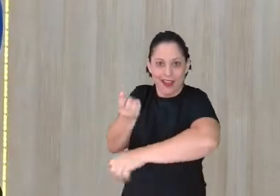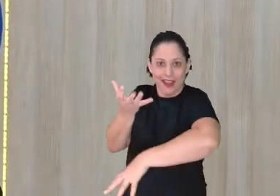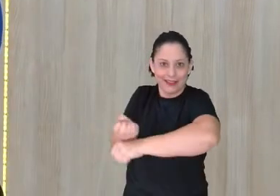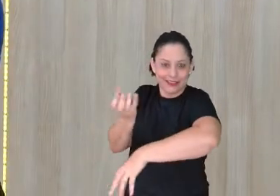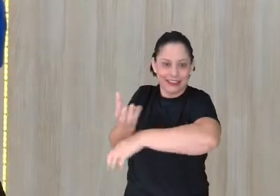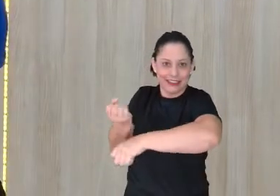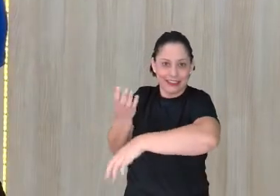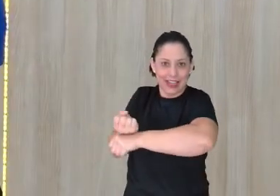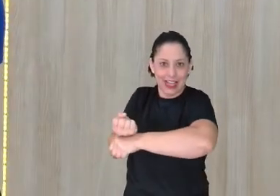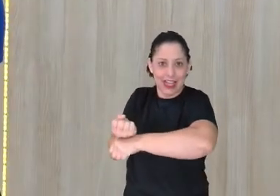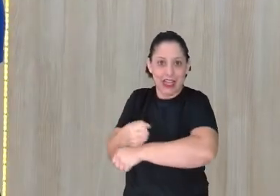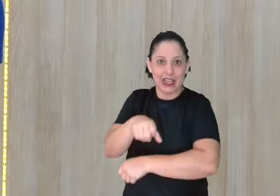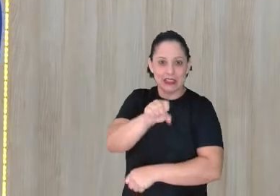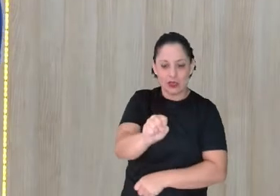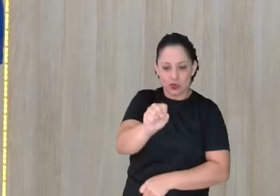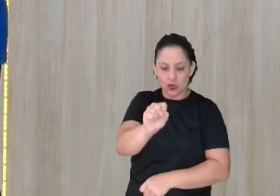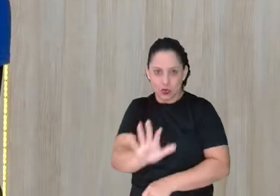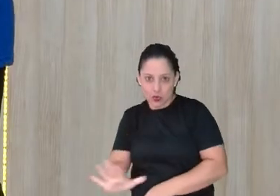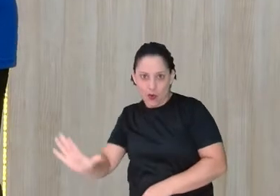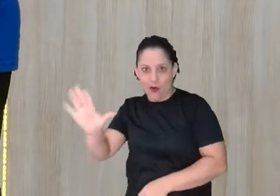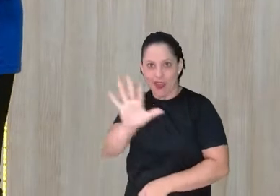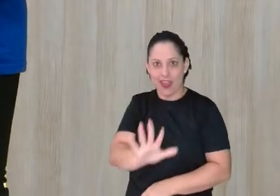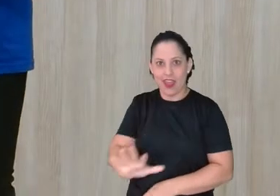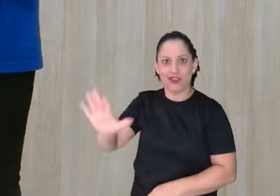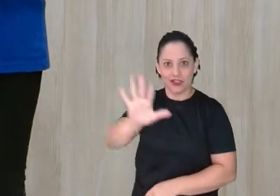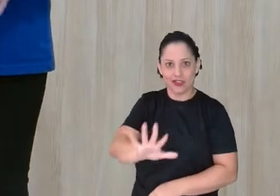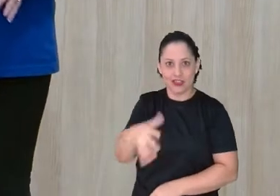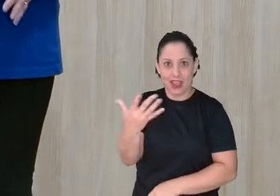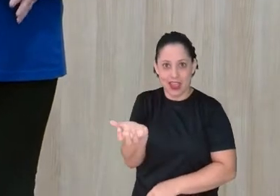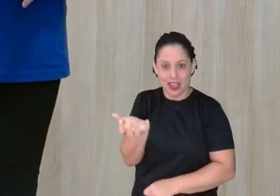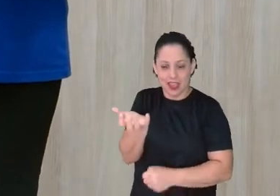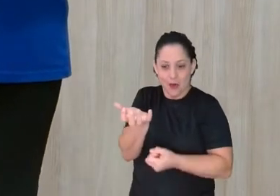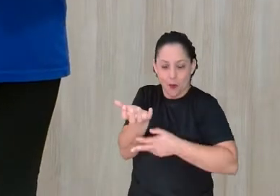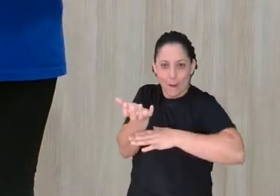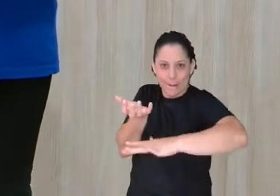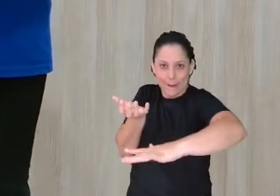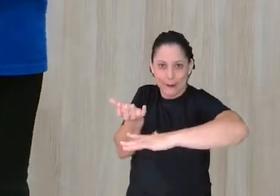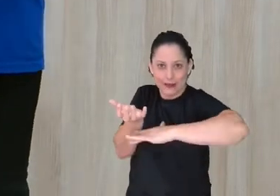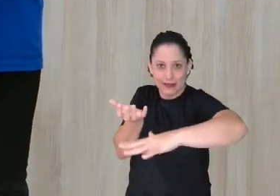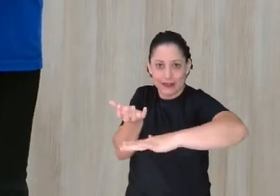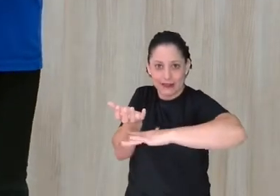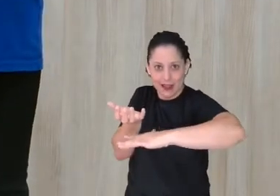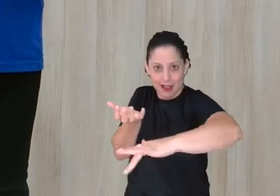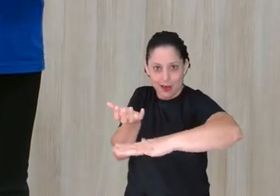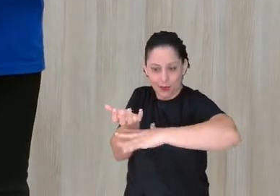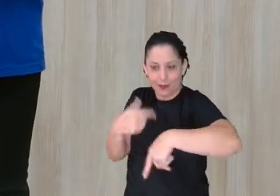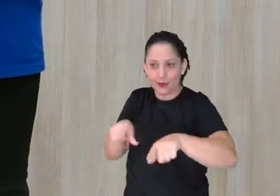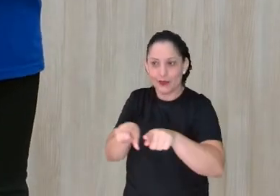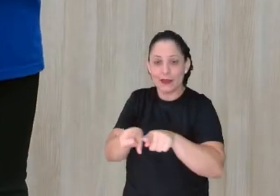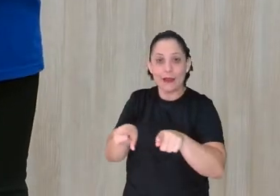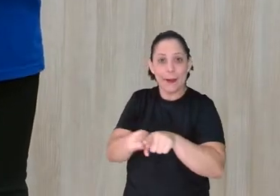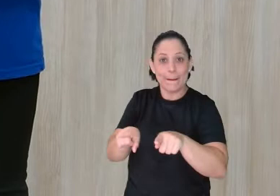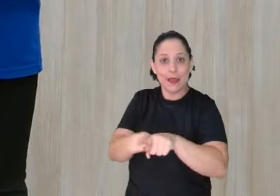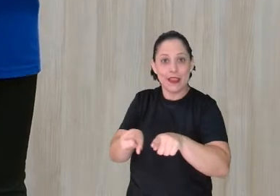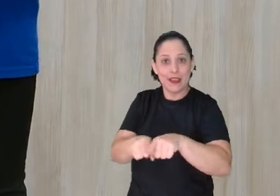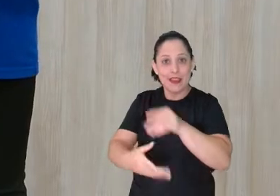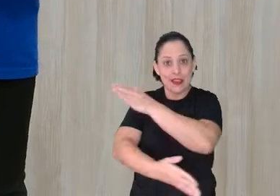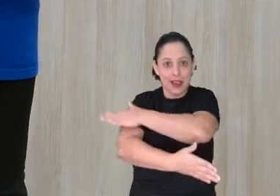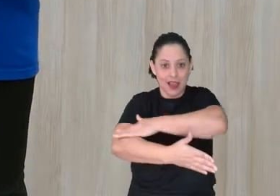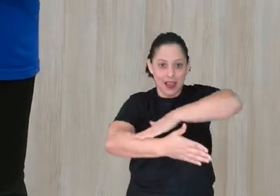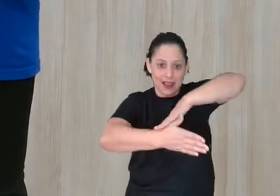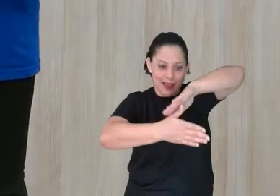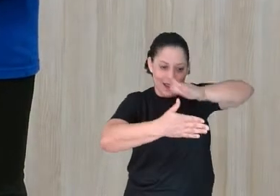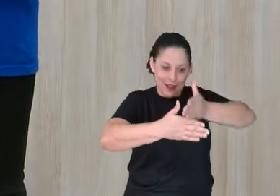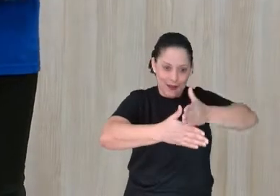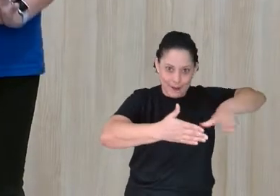ao sudoeste com o Pantanal e ao sudeste com a Mata Atlântica. Então, a gente vê aí essa importância do Cerrado e ele